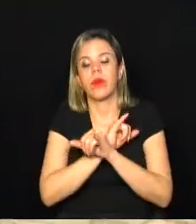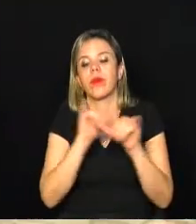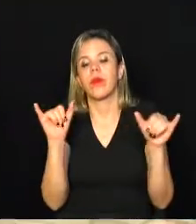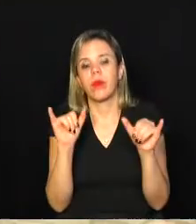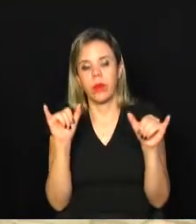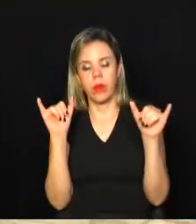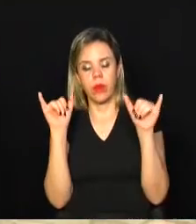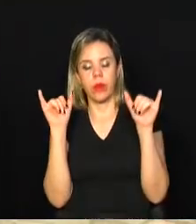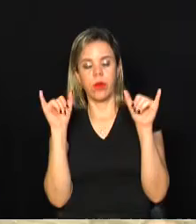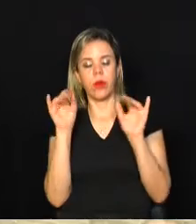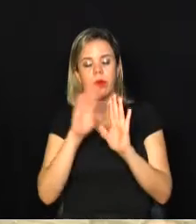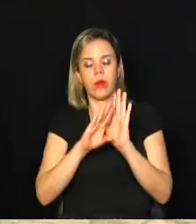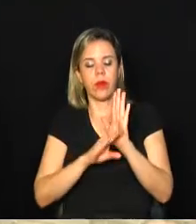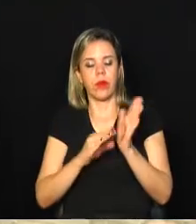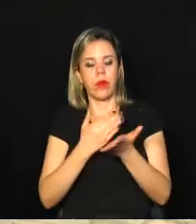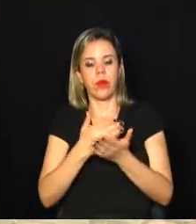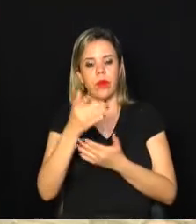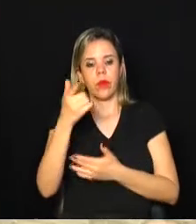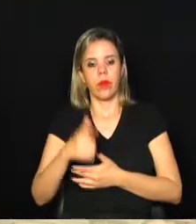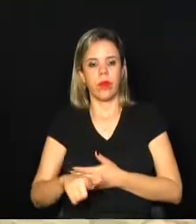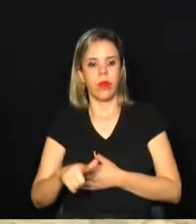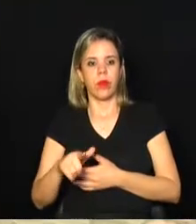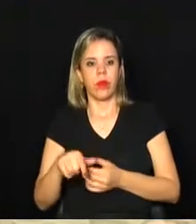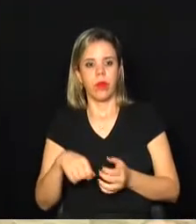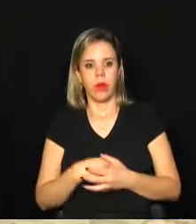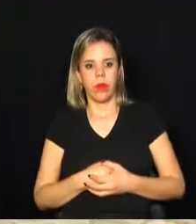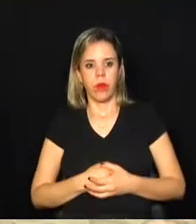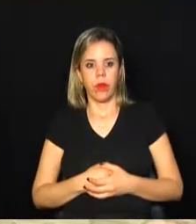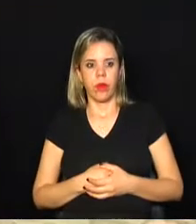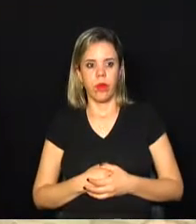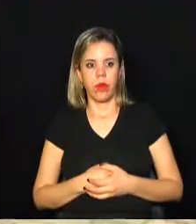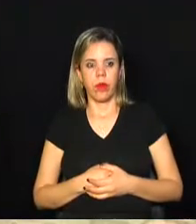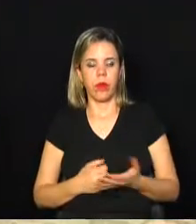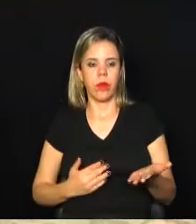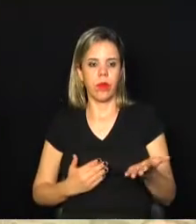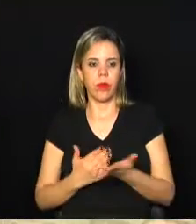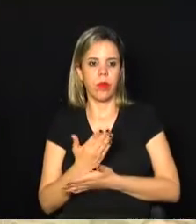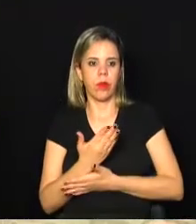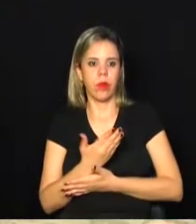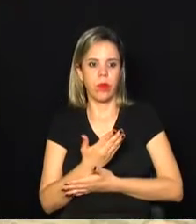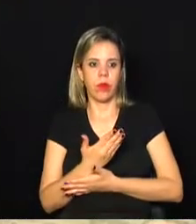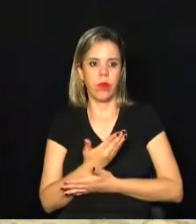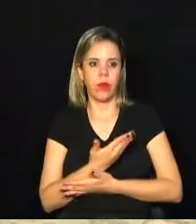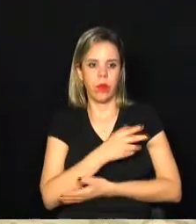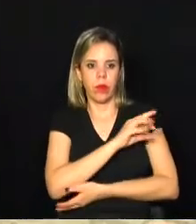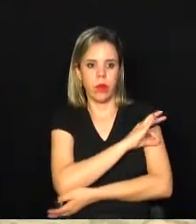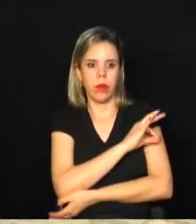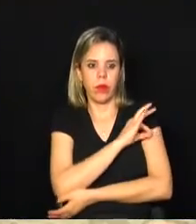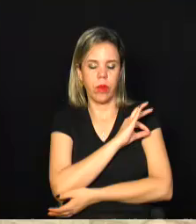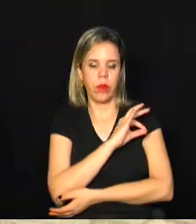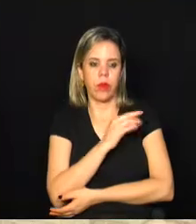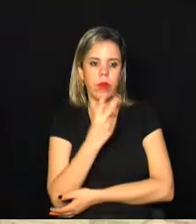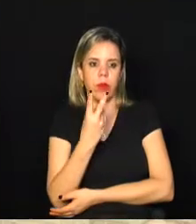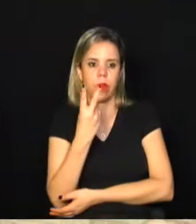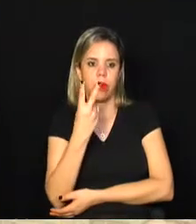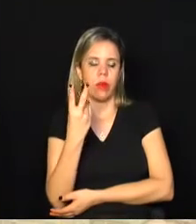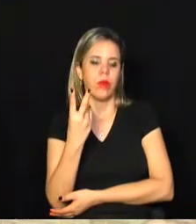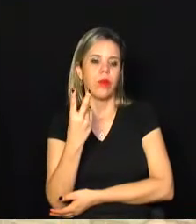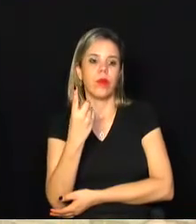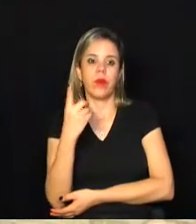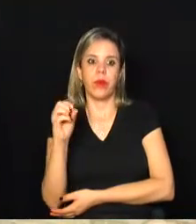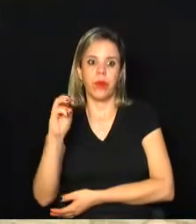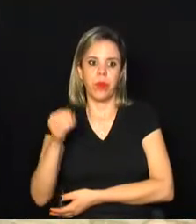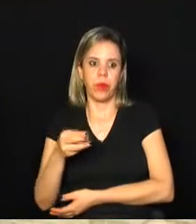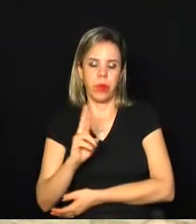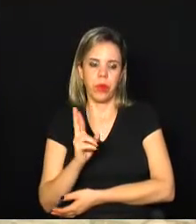né o programa recomeça que vai que autoriza o poder executivo a lua o valor de até 10 milhões de